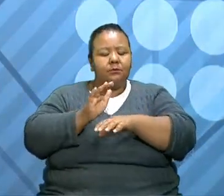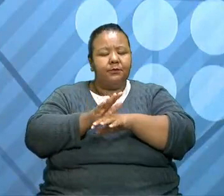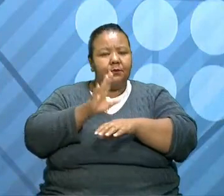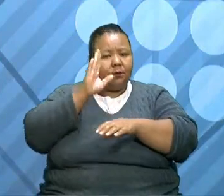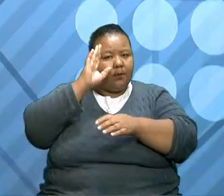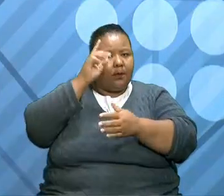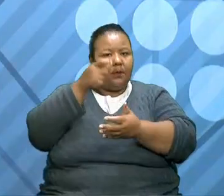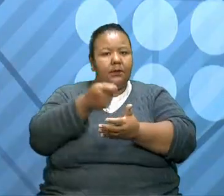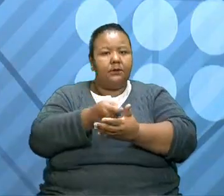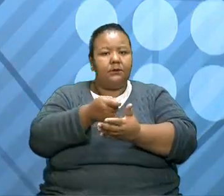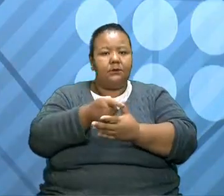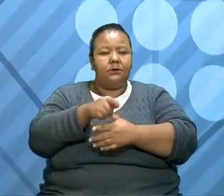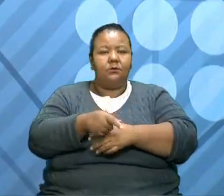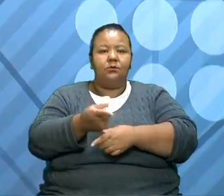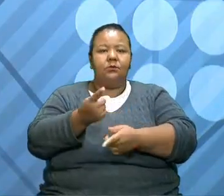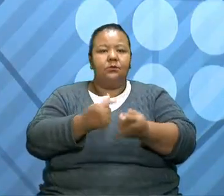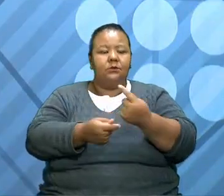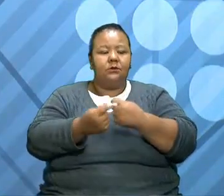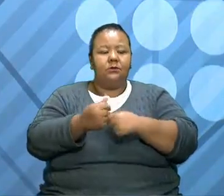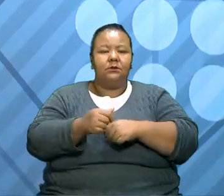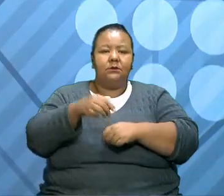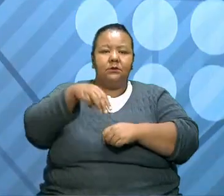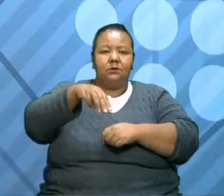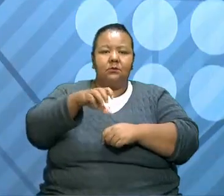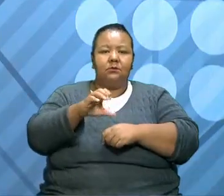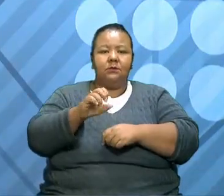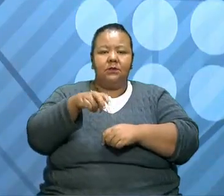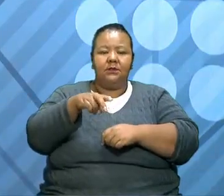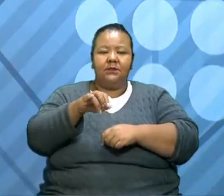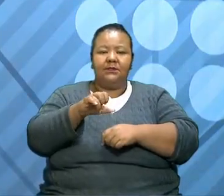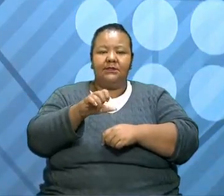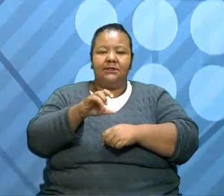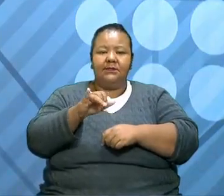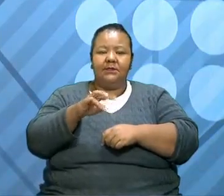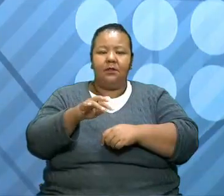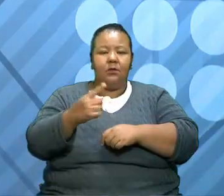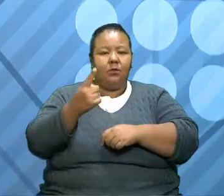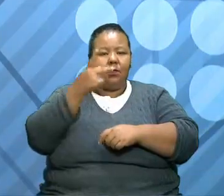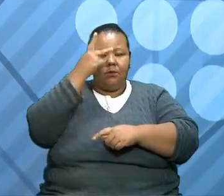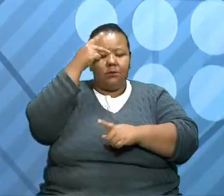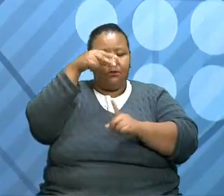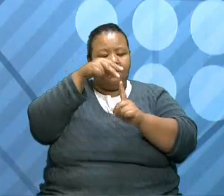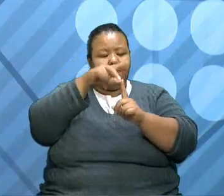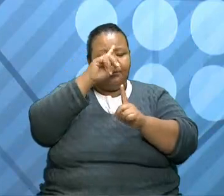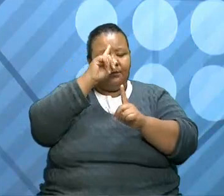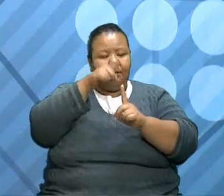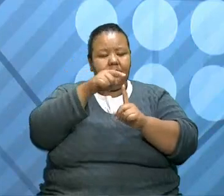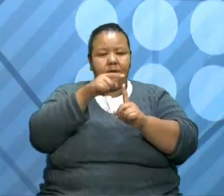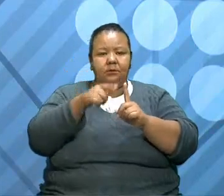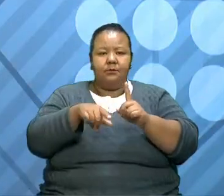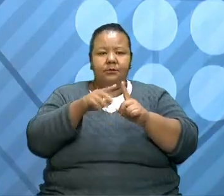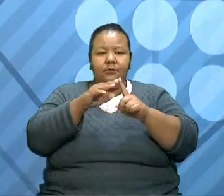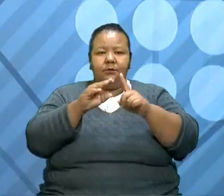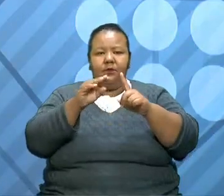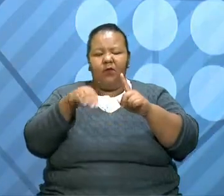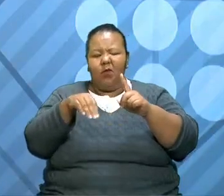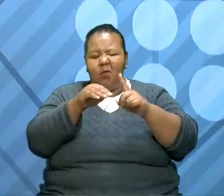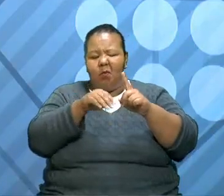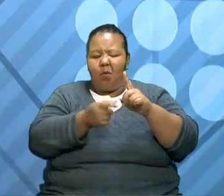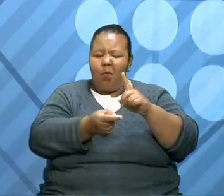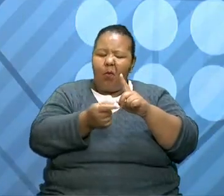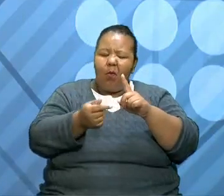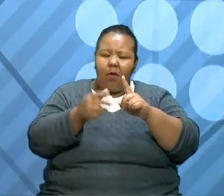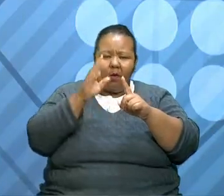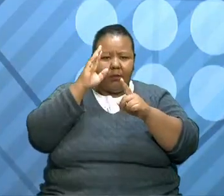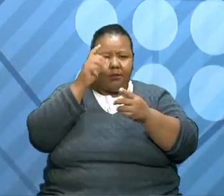empresa. Na administração mecanicista, eu tenho a centralização do poder no topo da empresa e eu vou ramificando com pequenas decisões,